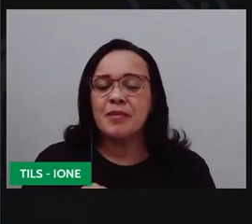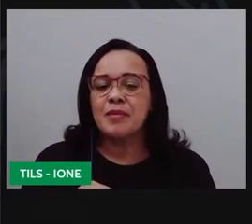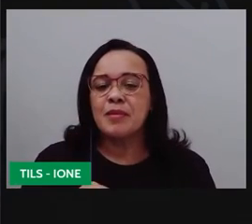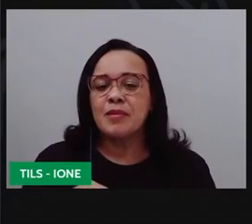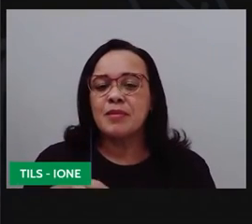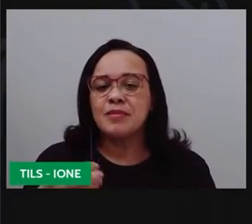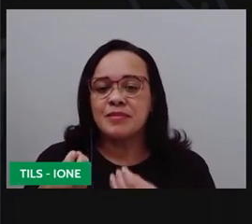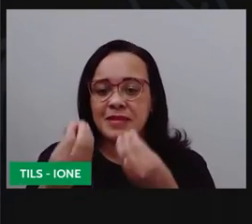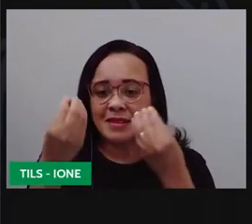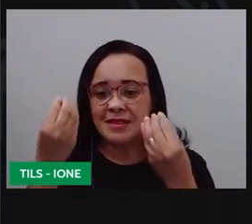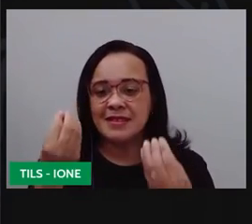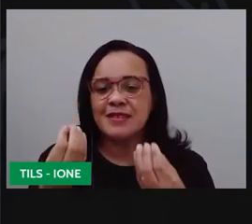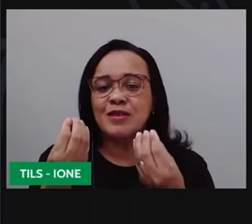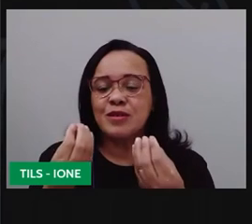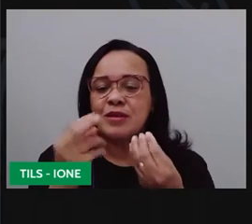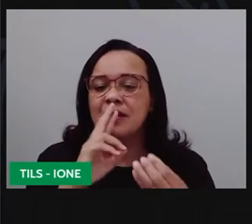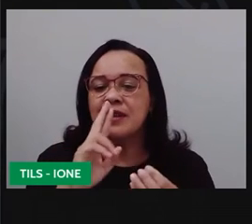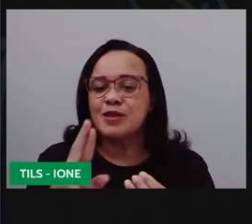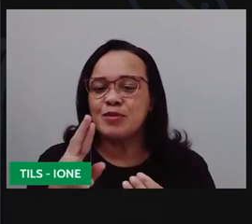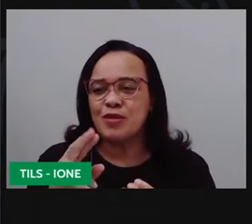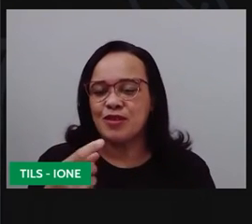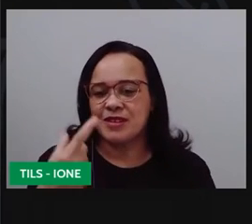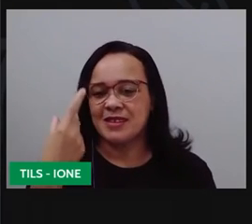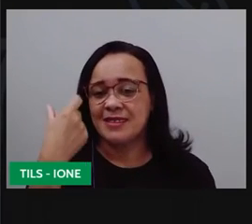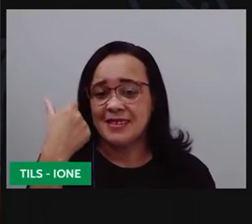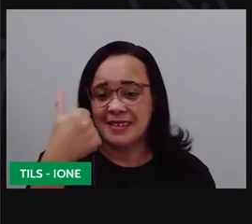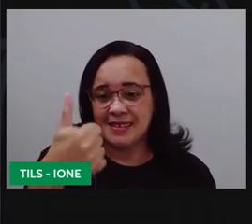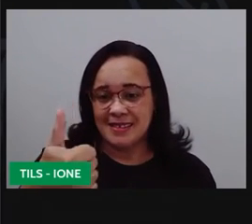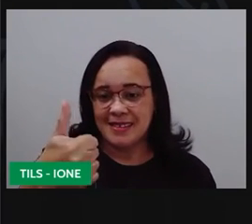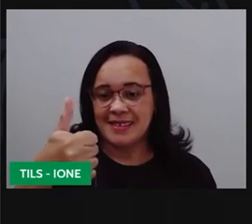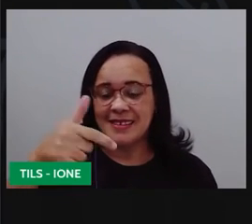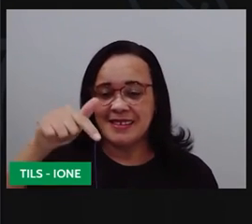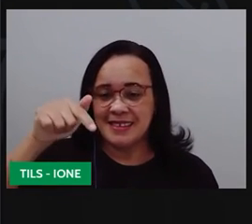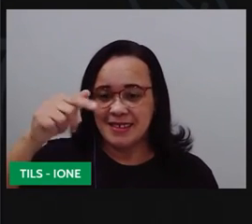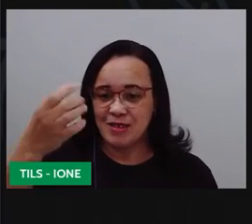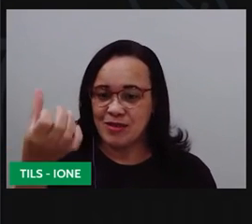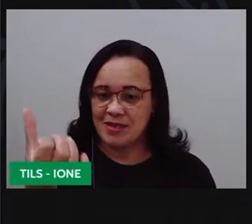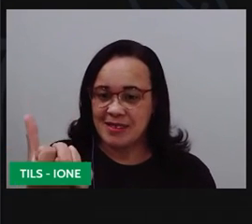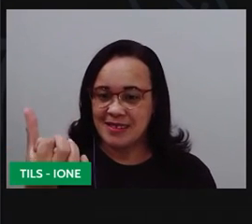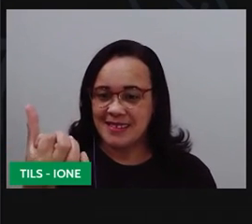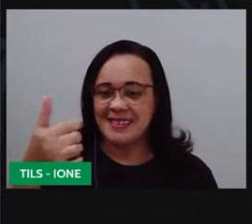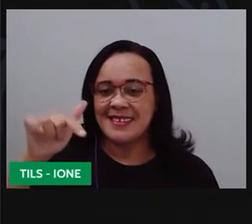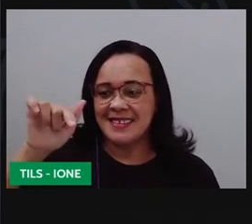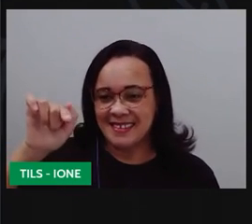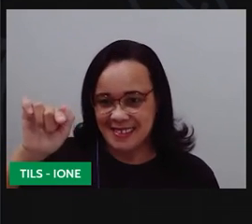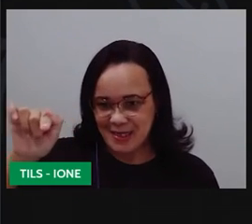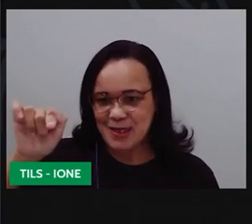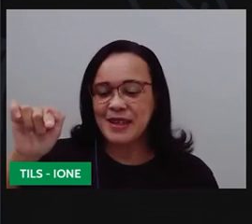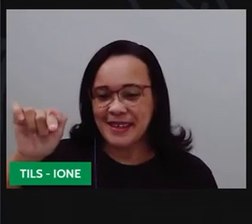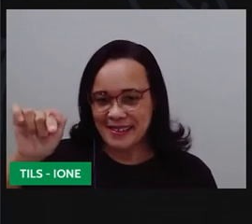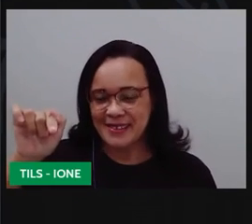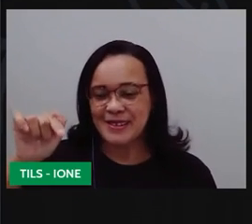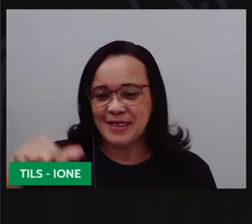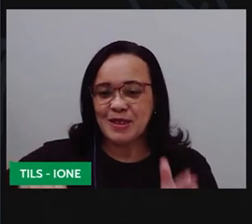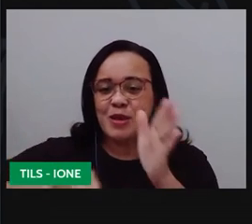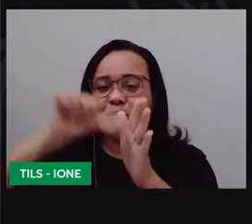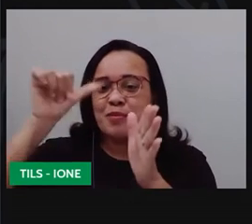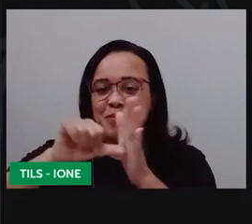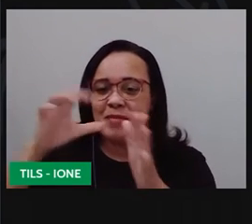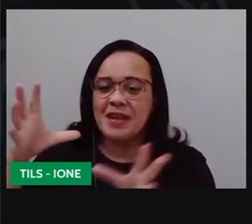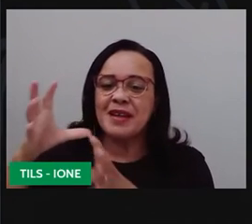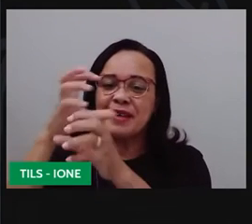quanto 160 aí sete então fizemos aí a nossa primeira